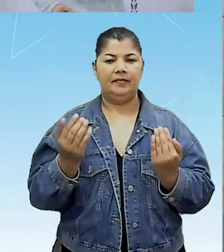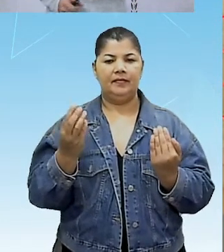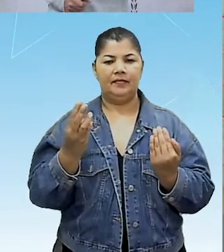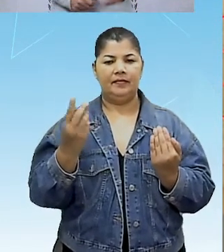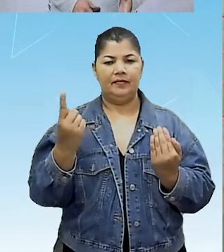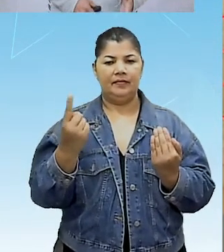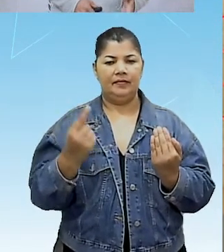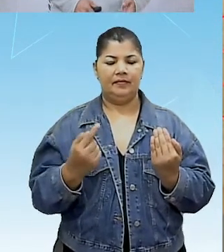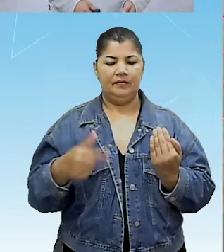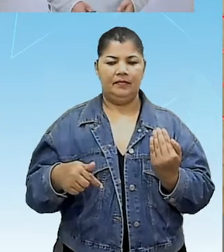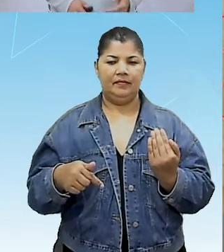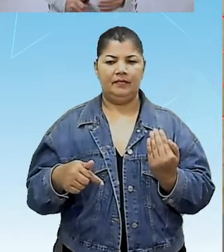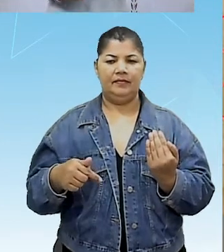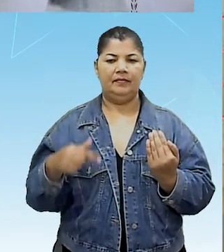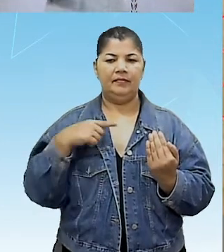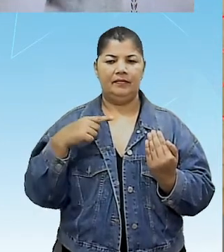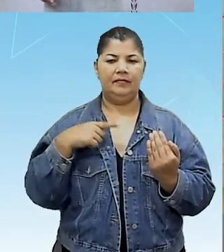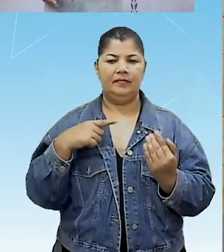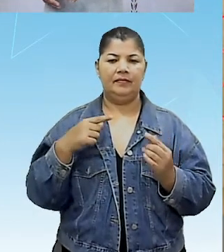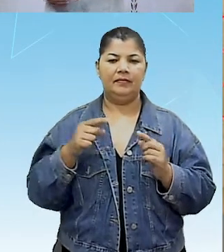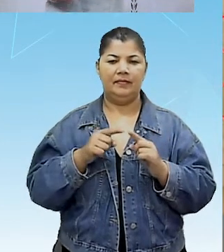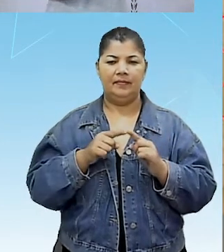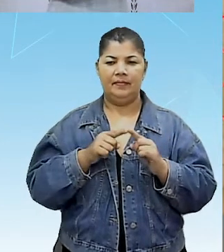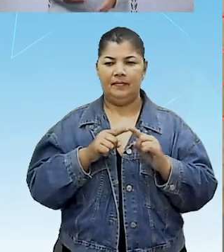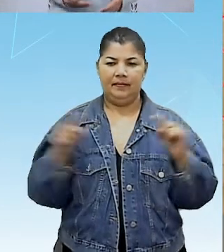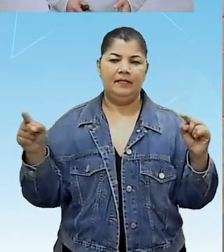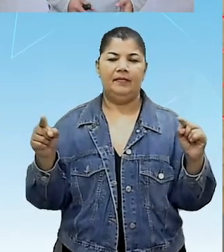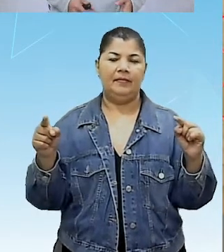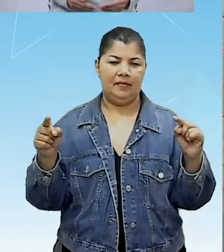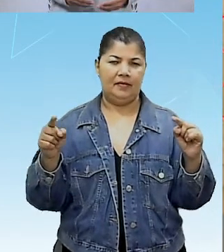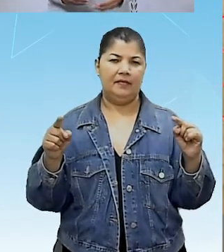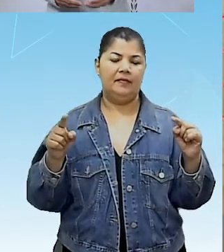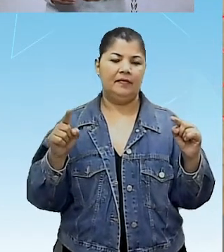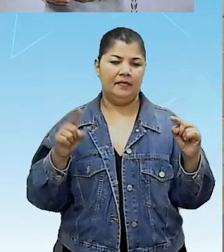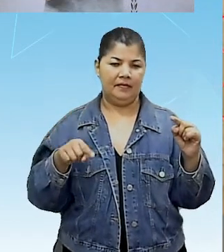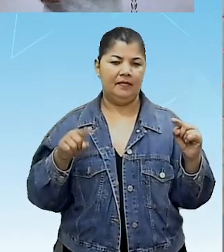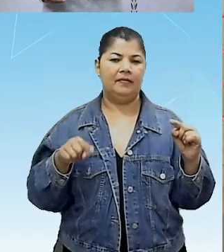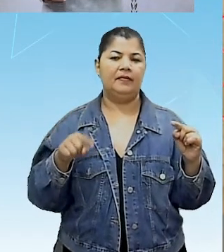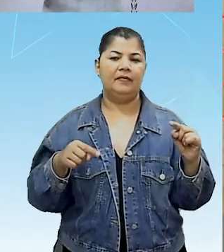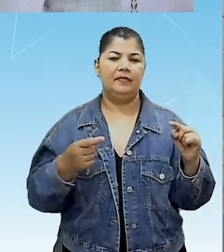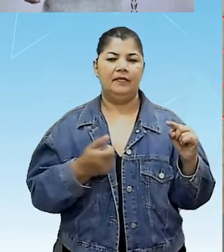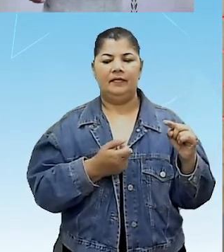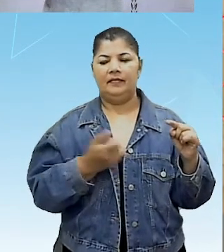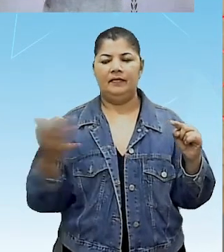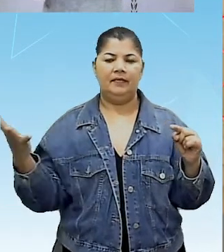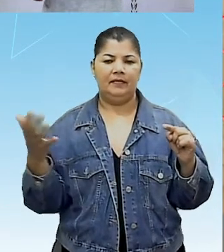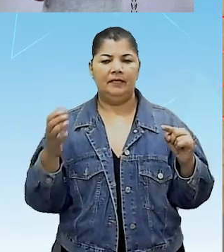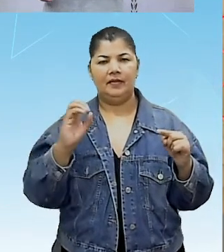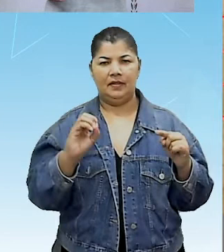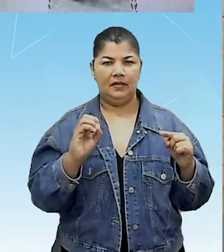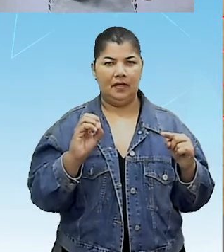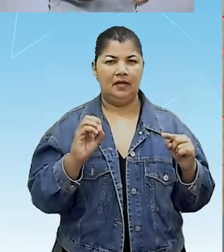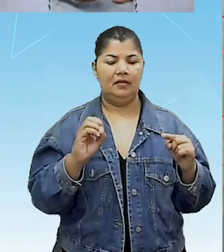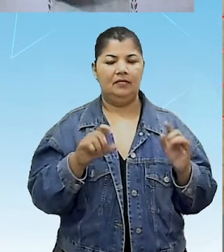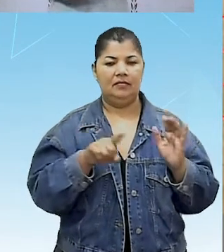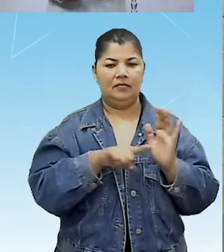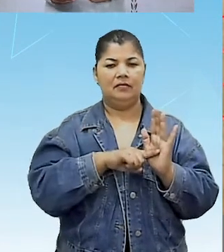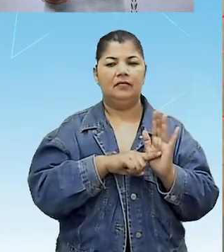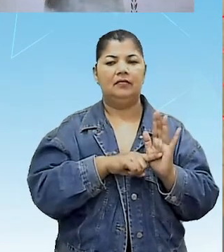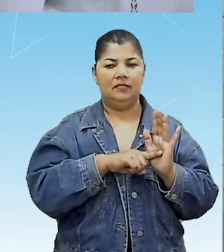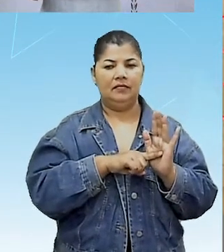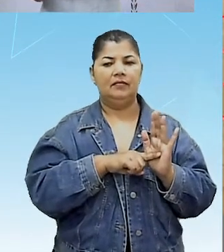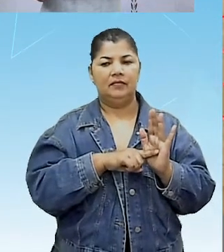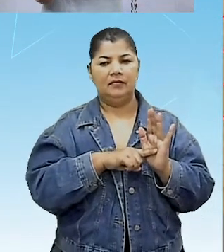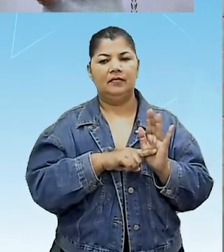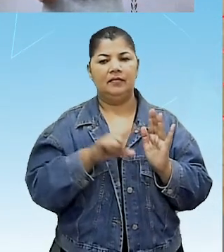eu percebo claramente que o maior número no expoente tem uma maior quantidade de zeros. Nesse caso, o negativo indica que ele